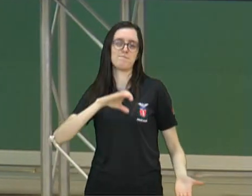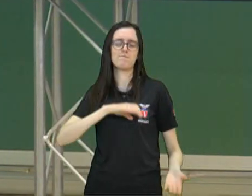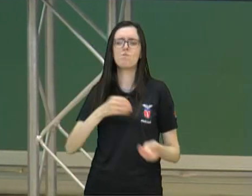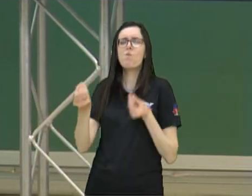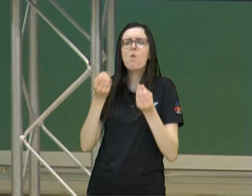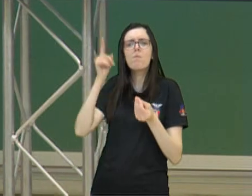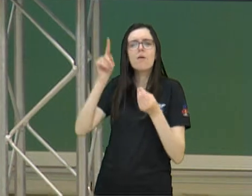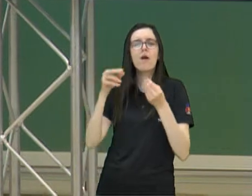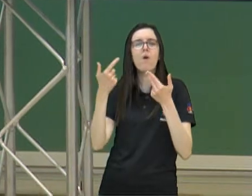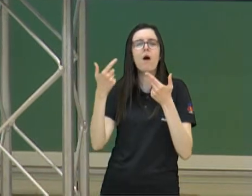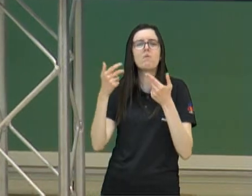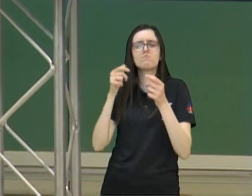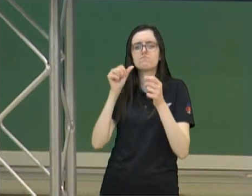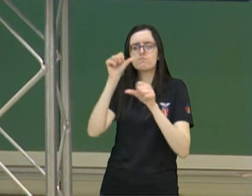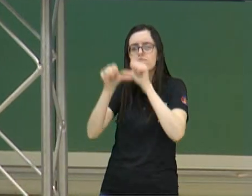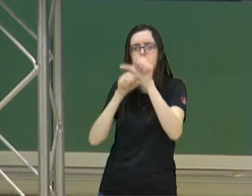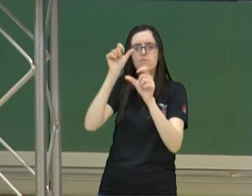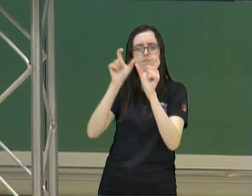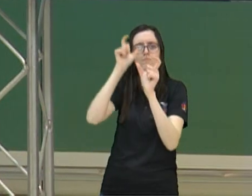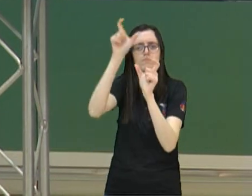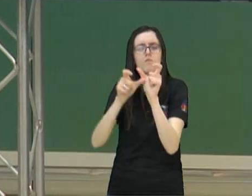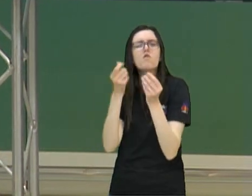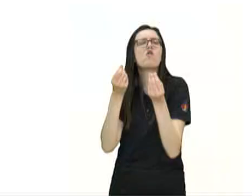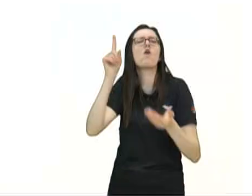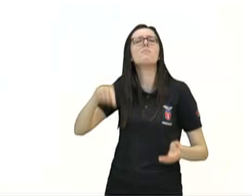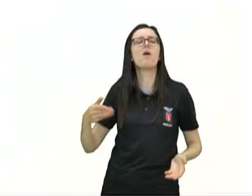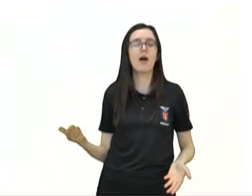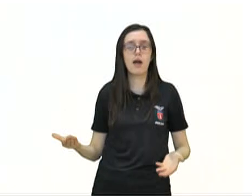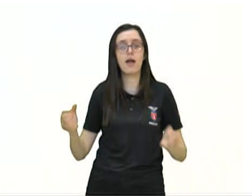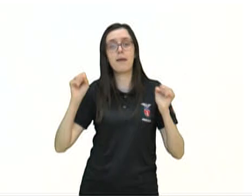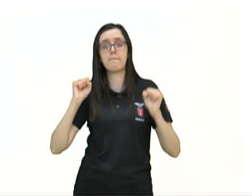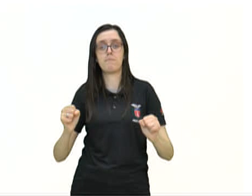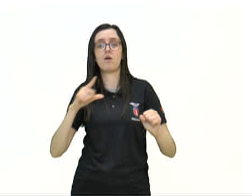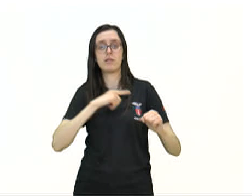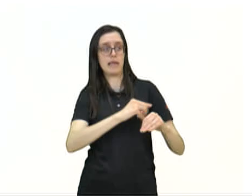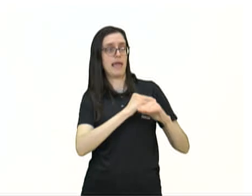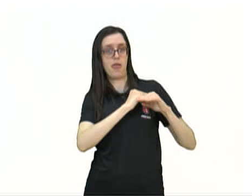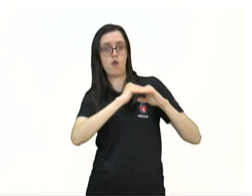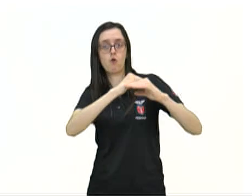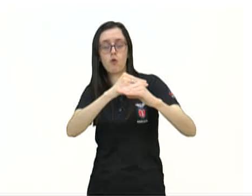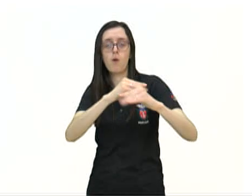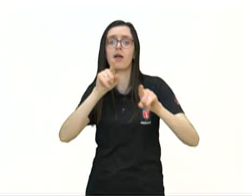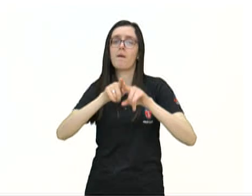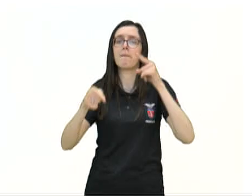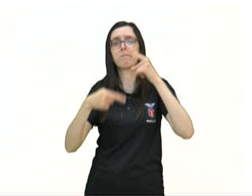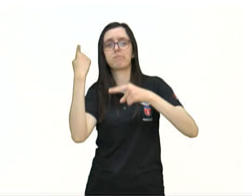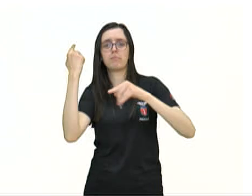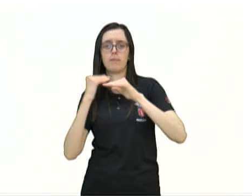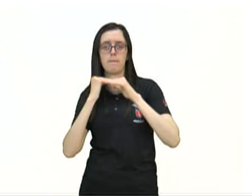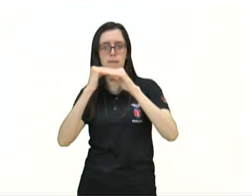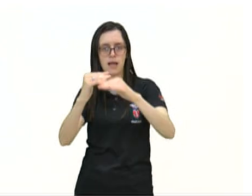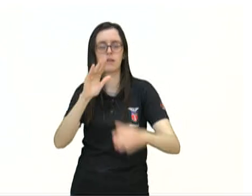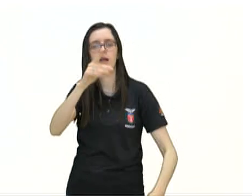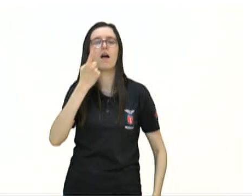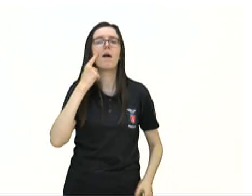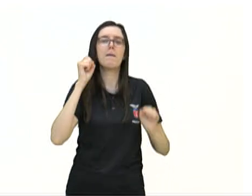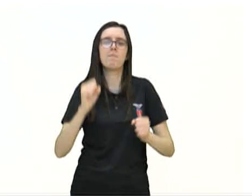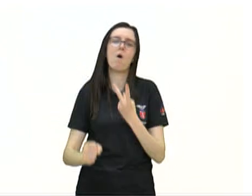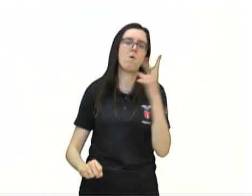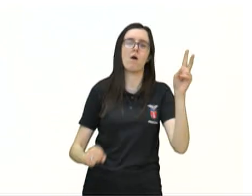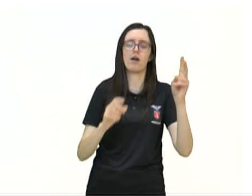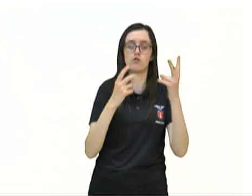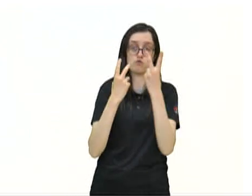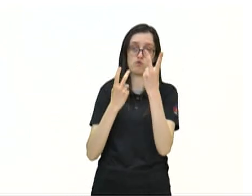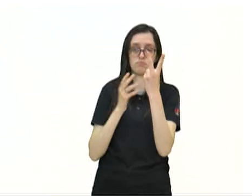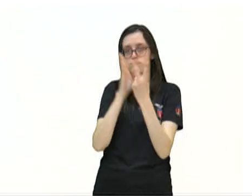essa flexão dos verbos, tá? Pode ser regular ou irregular, defectivo